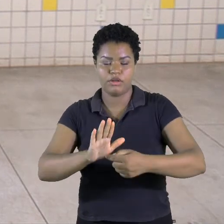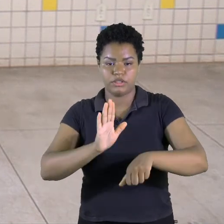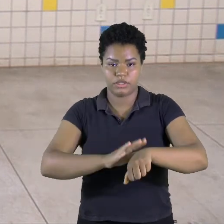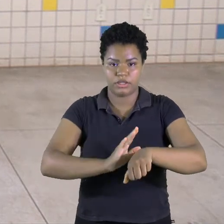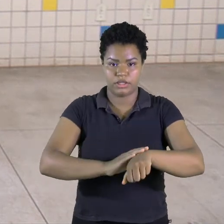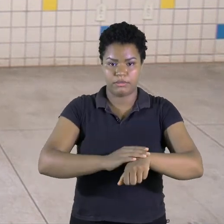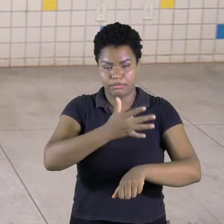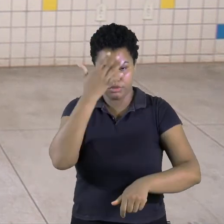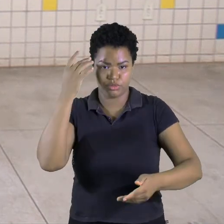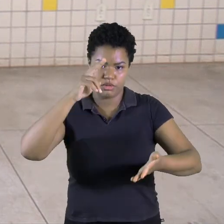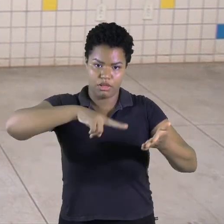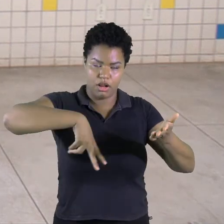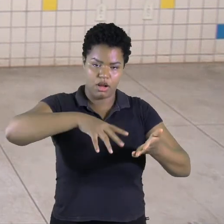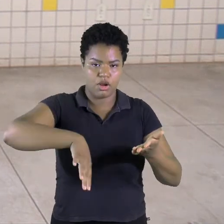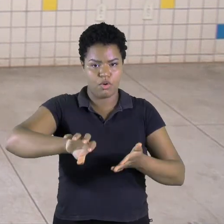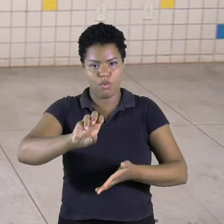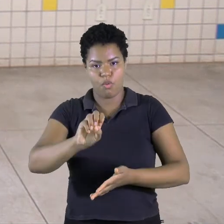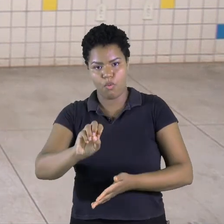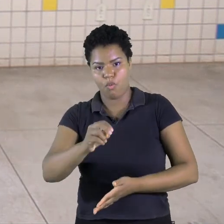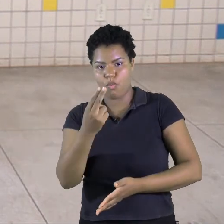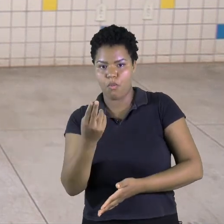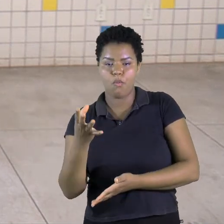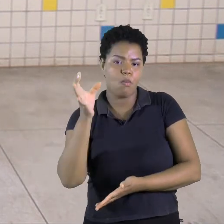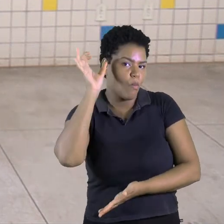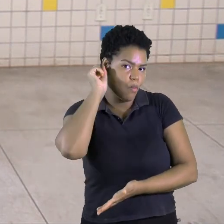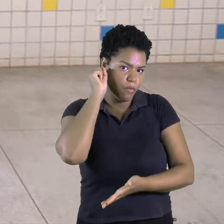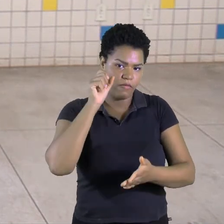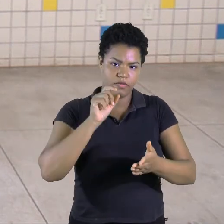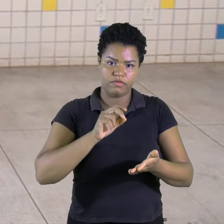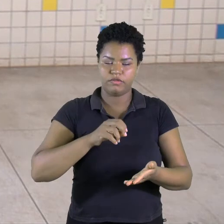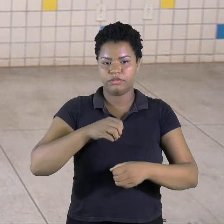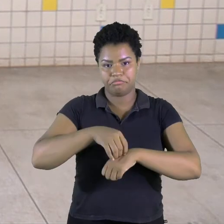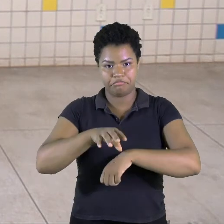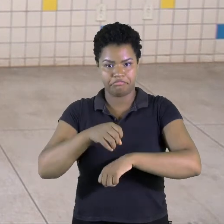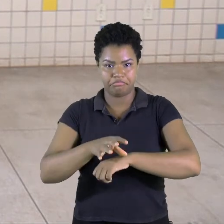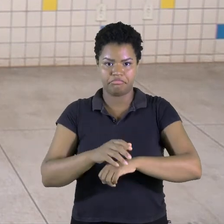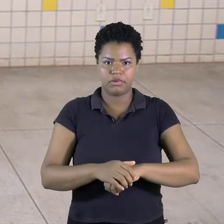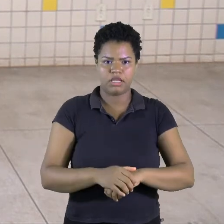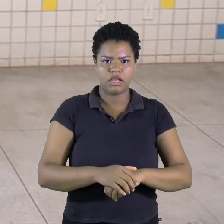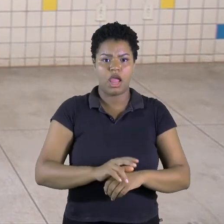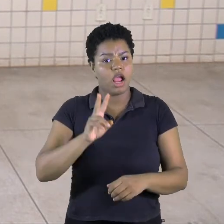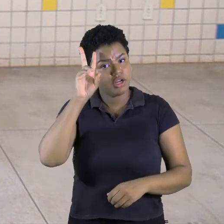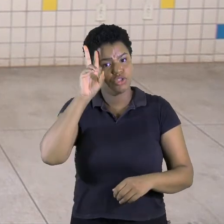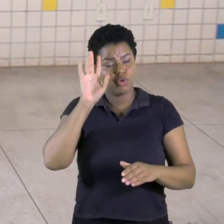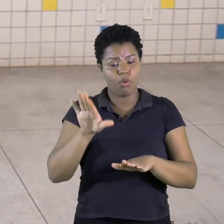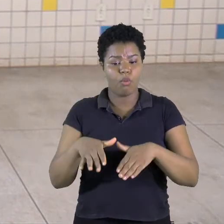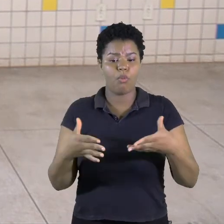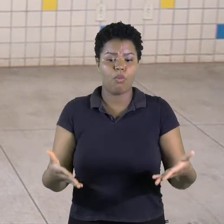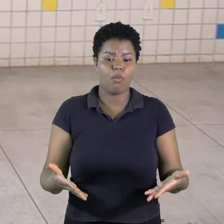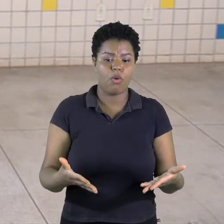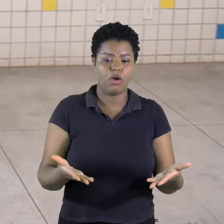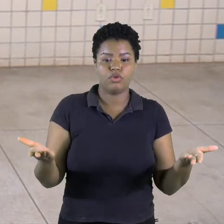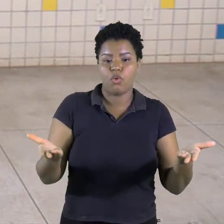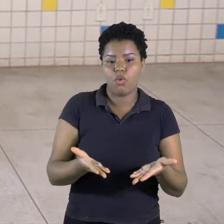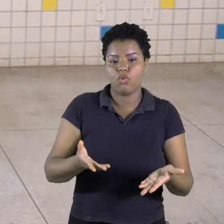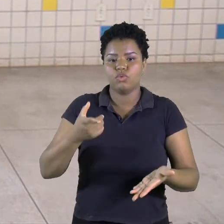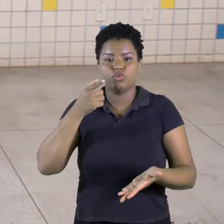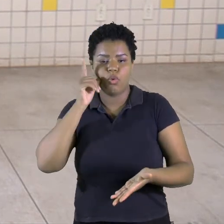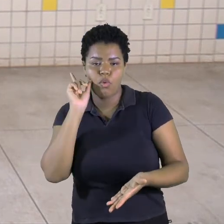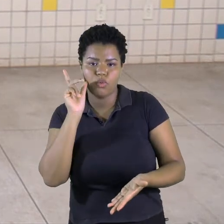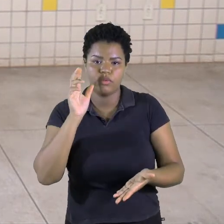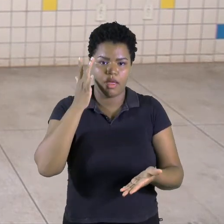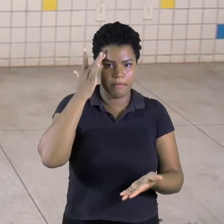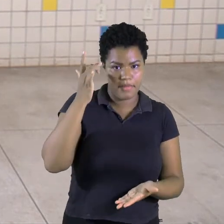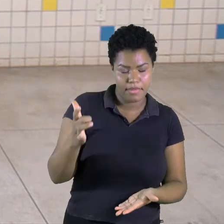mensagem, quando se passa a história. Se foi ontem, hoje, amanhã, se foi cedo, à tarde, outrora,